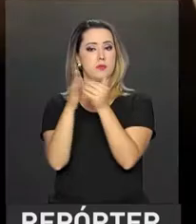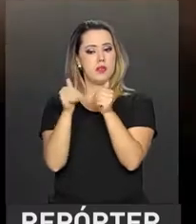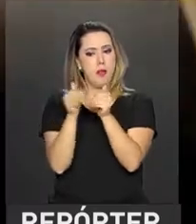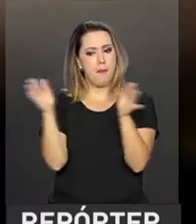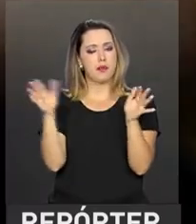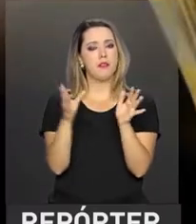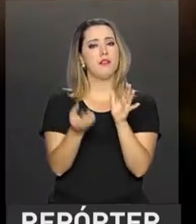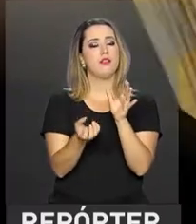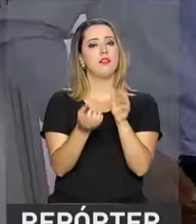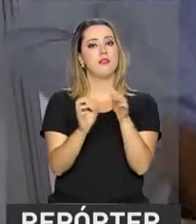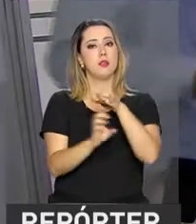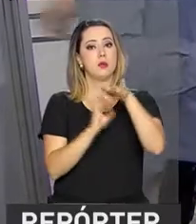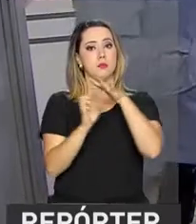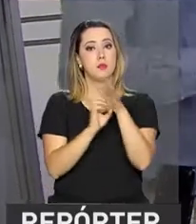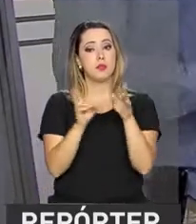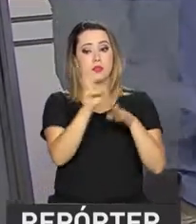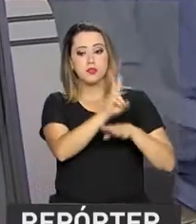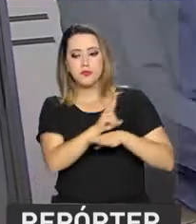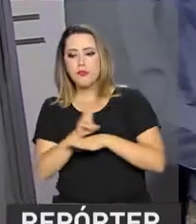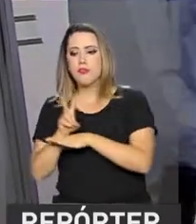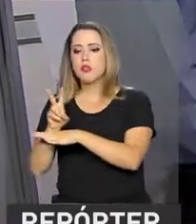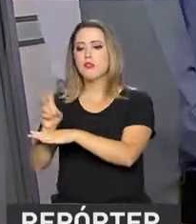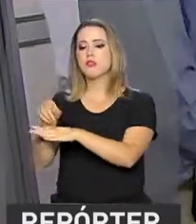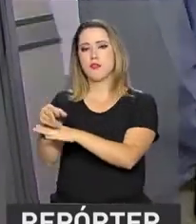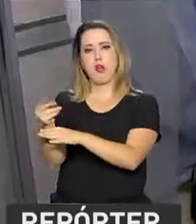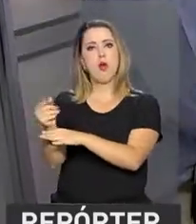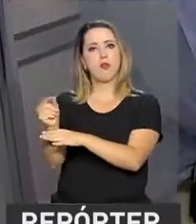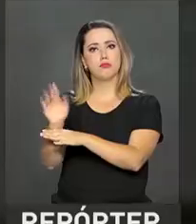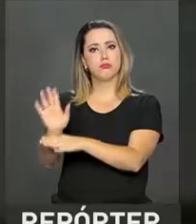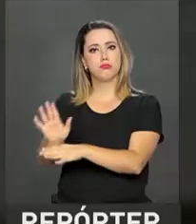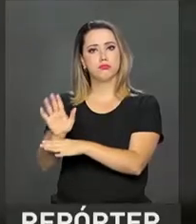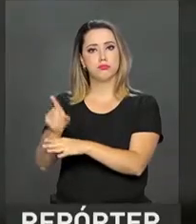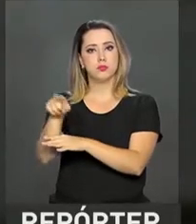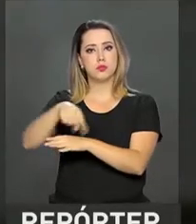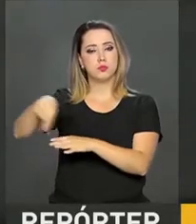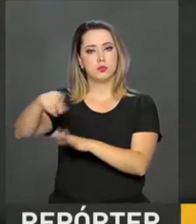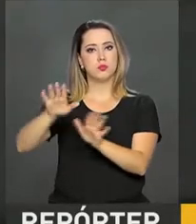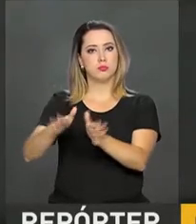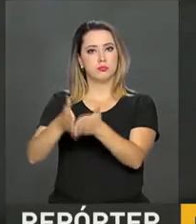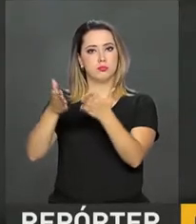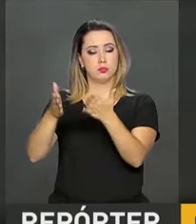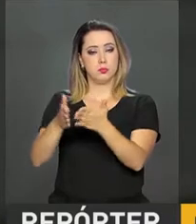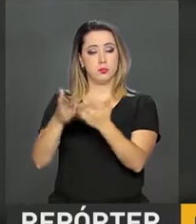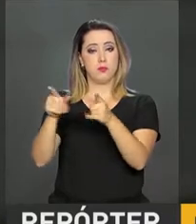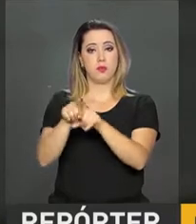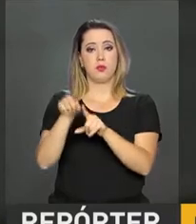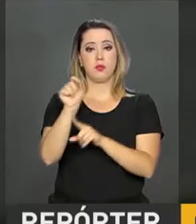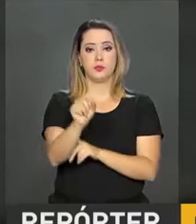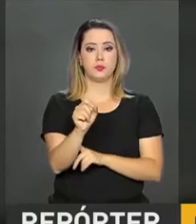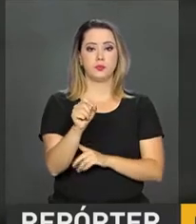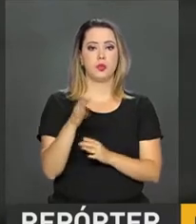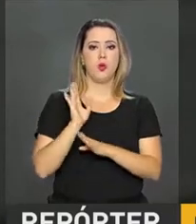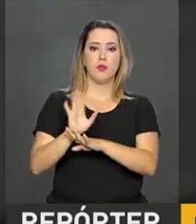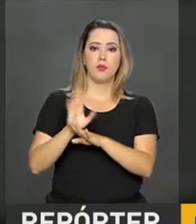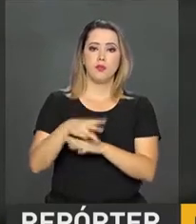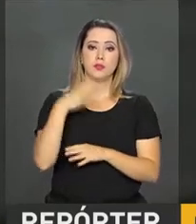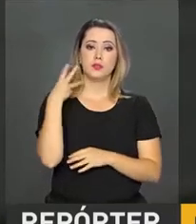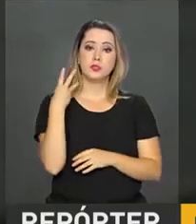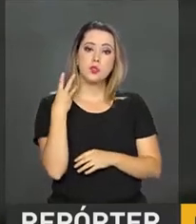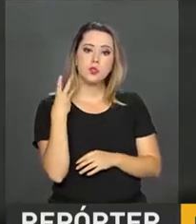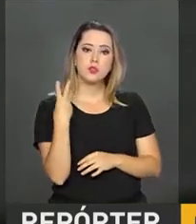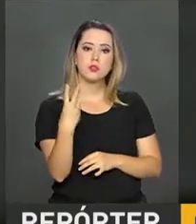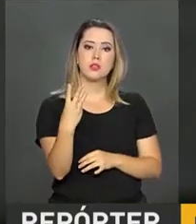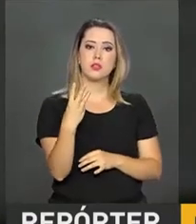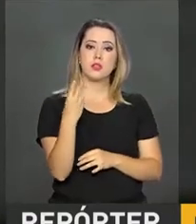financiamentos e empréstimos voltados a esse público o programa prevê oferta de 3 bilhões de reais por ano